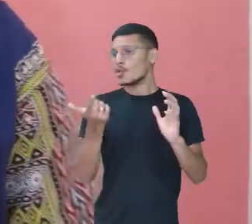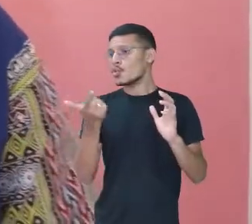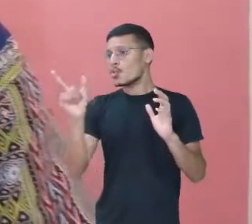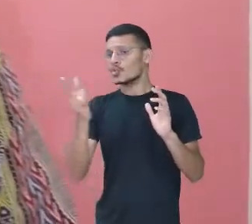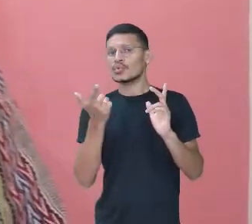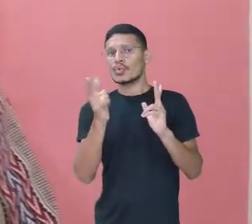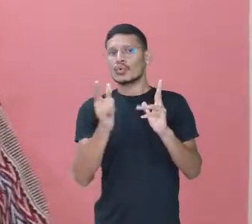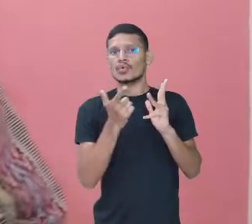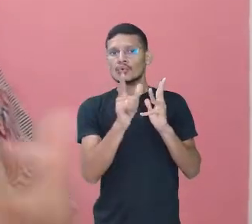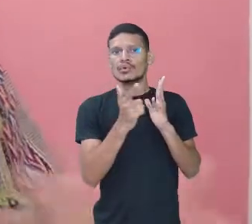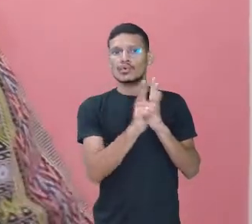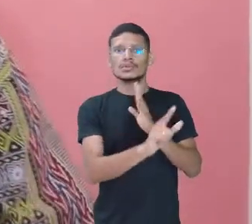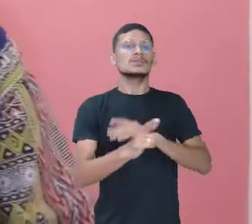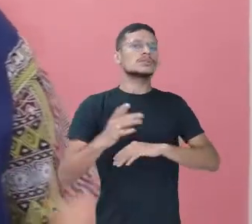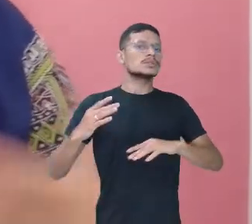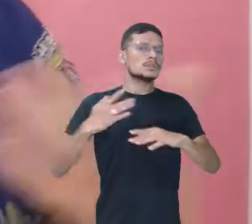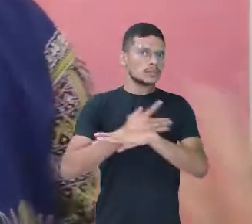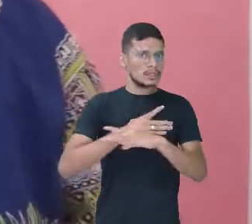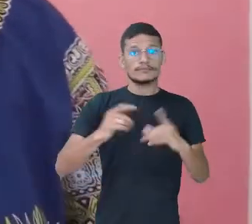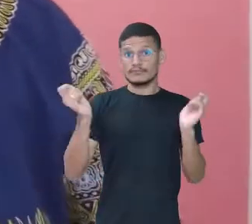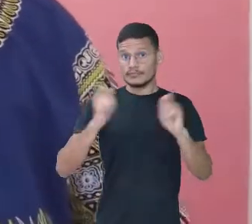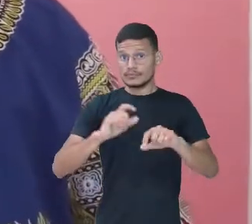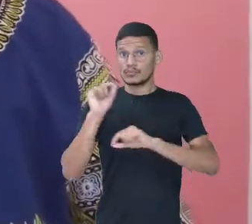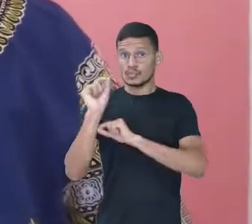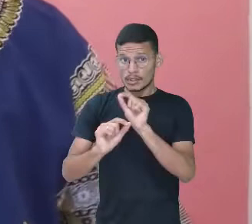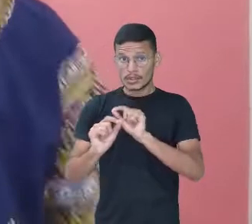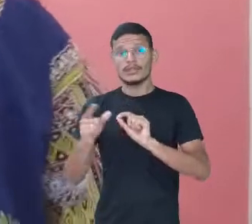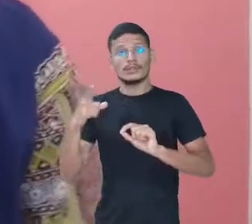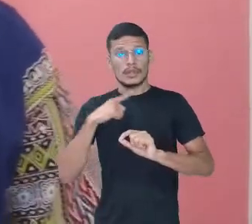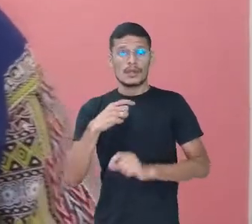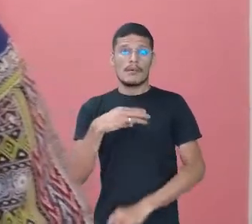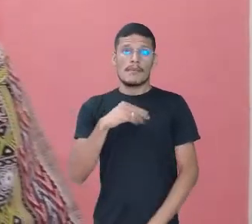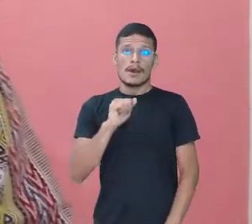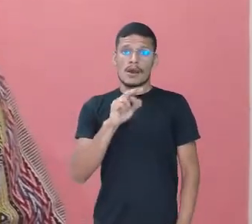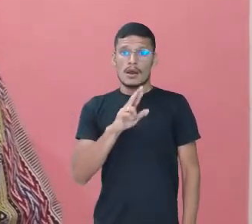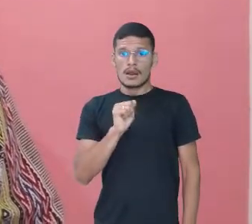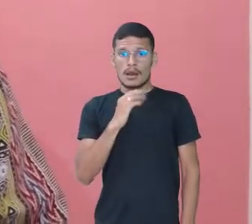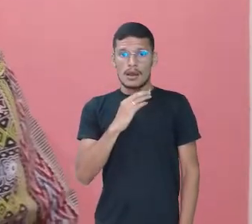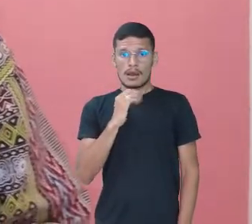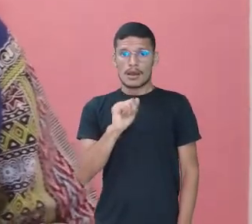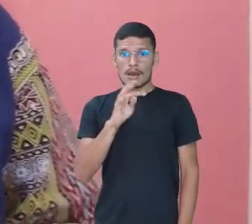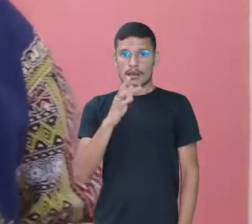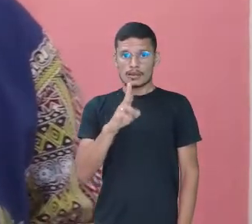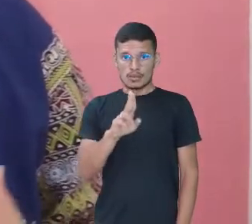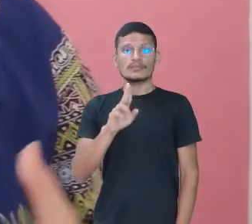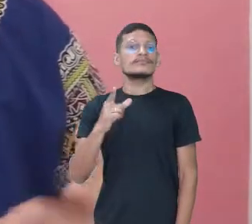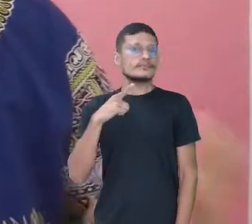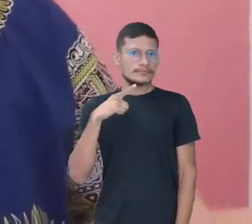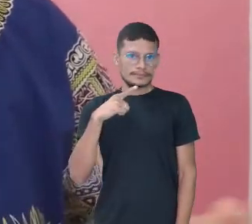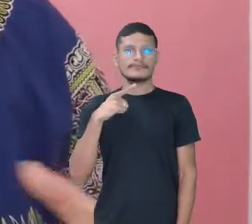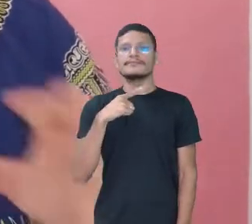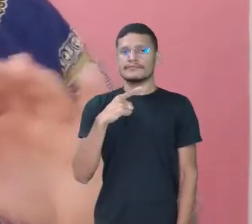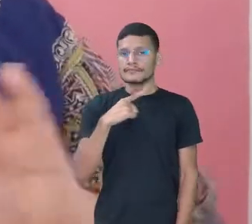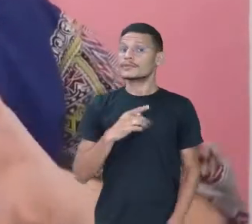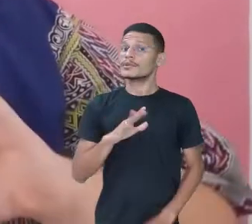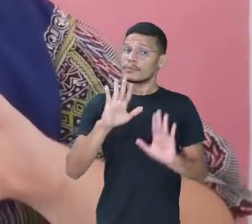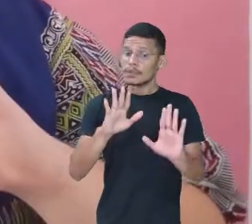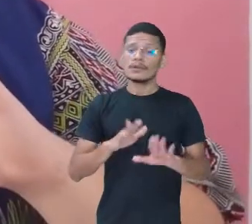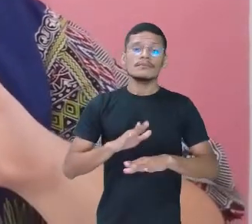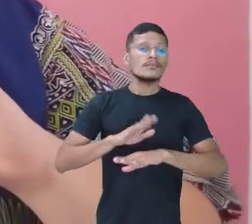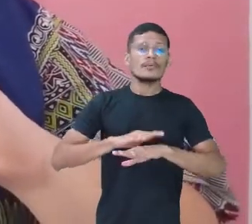de outras cidades que tem maracatu, que tem esses grupos de maracatu. Então, nesse